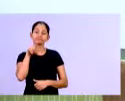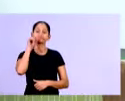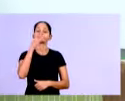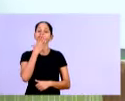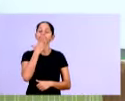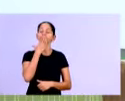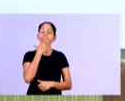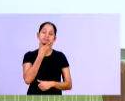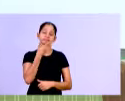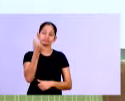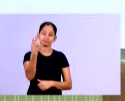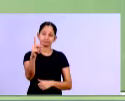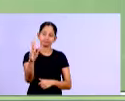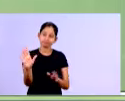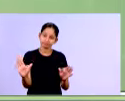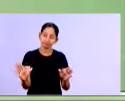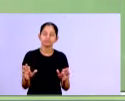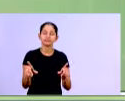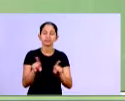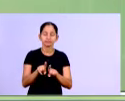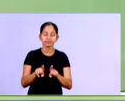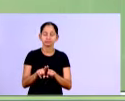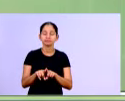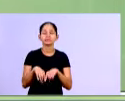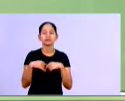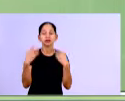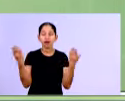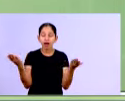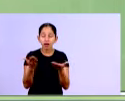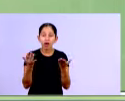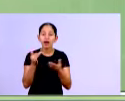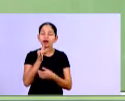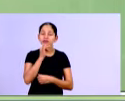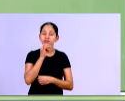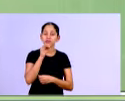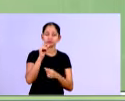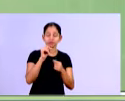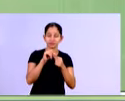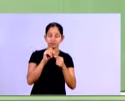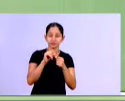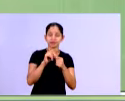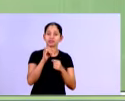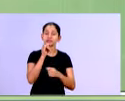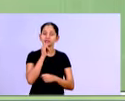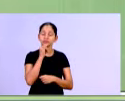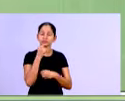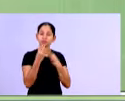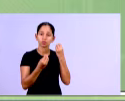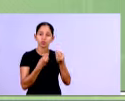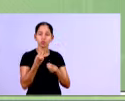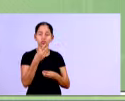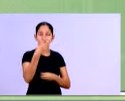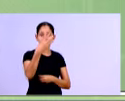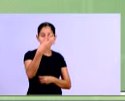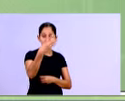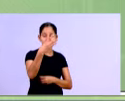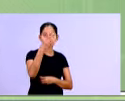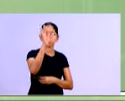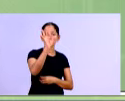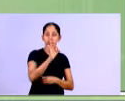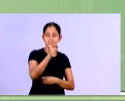melhor. No nosso exemplo aqui, nós dividimos 3% ao mês